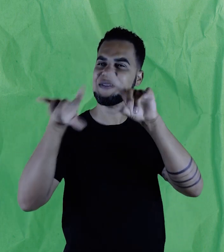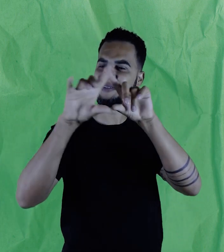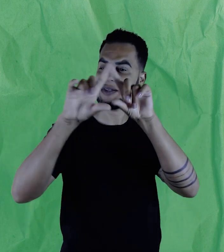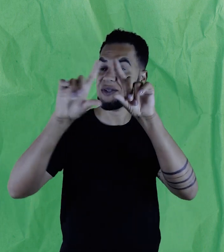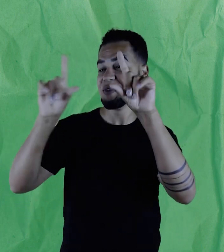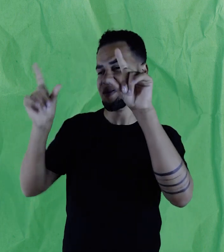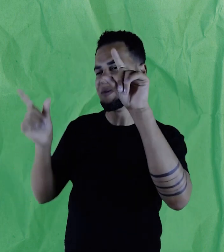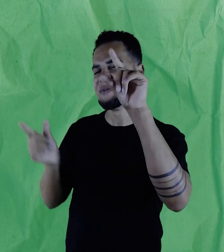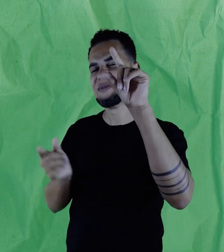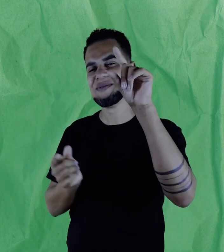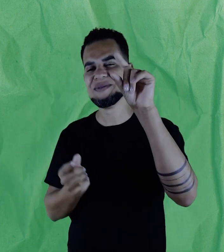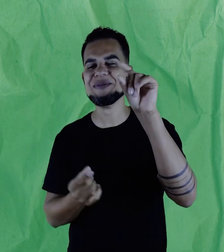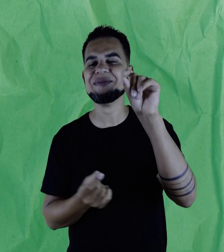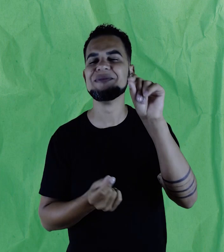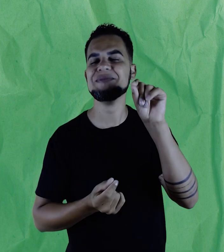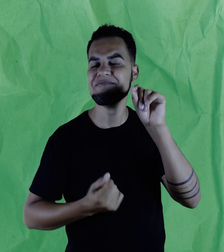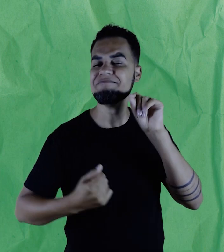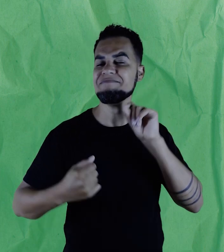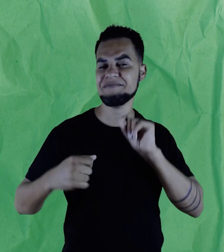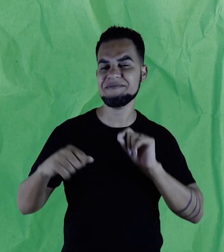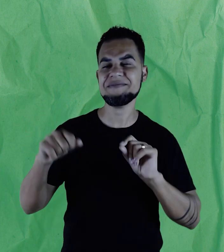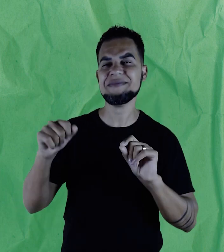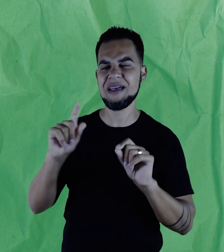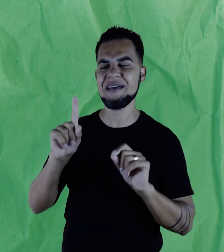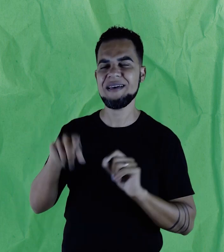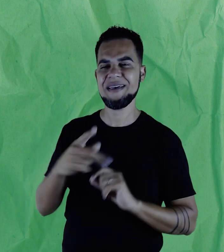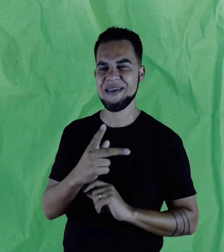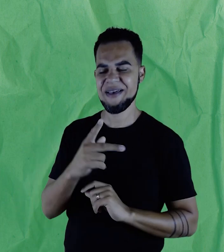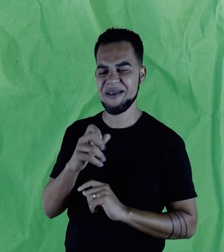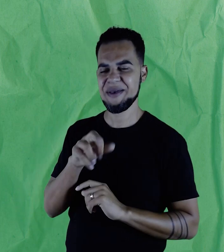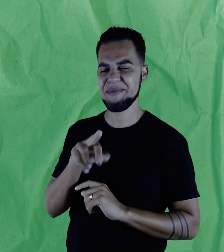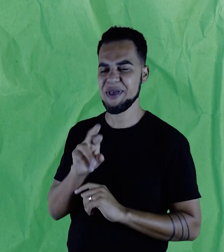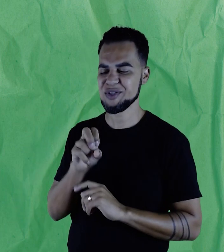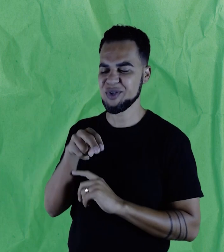é prosopopeia ou